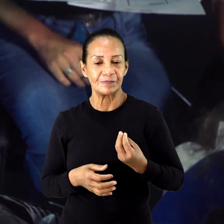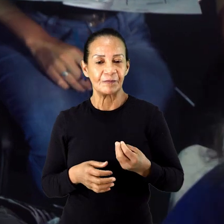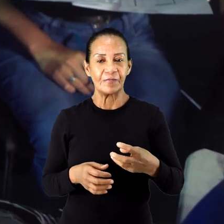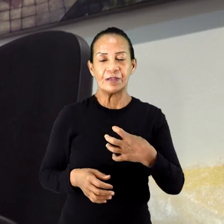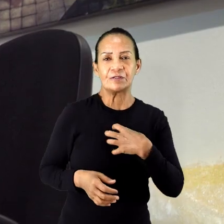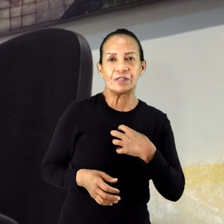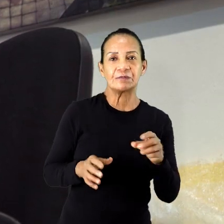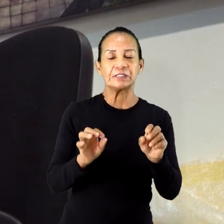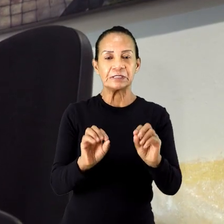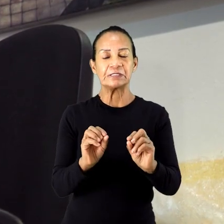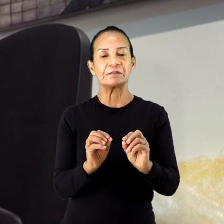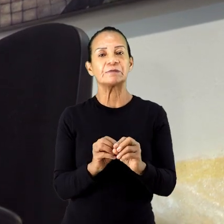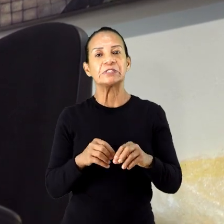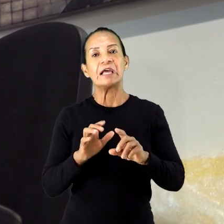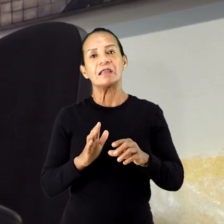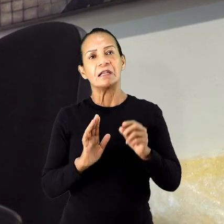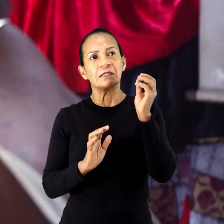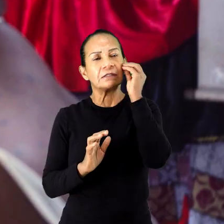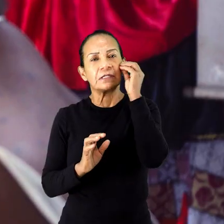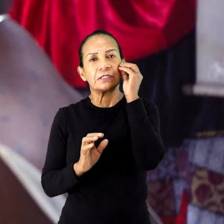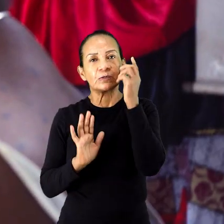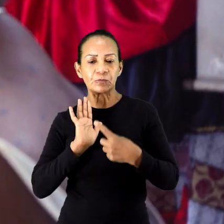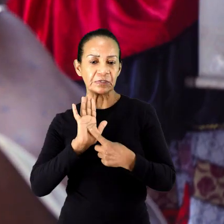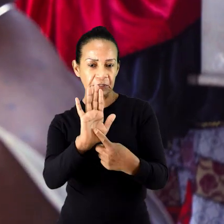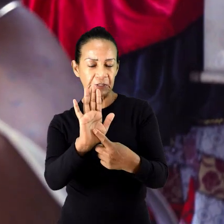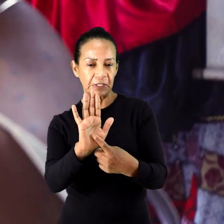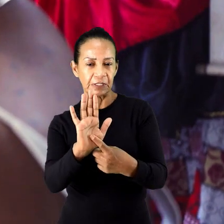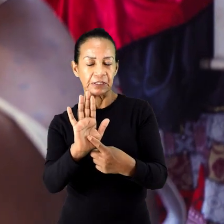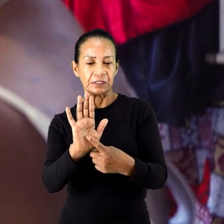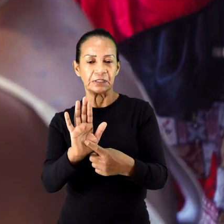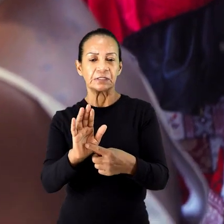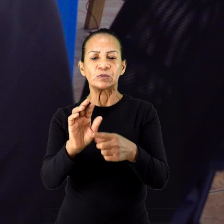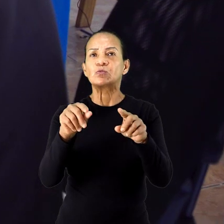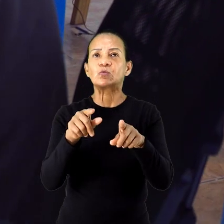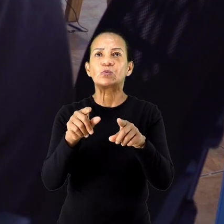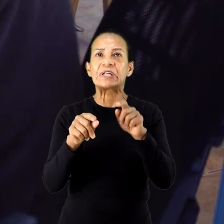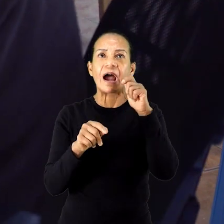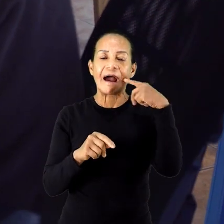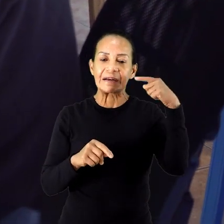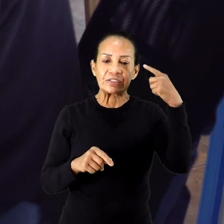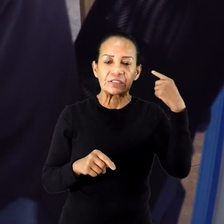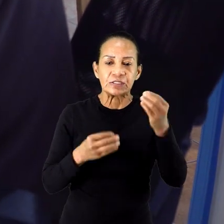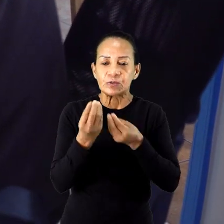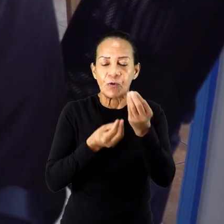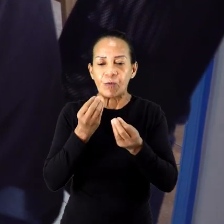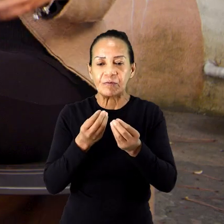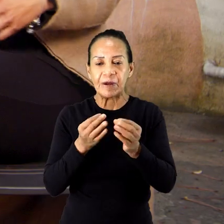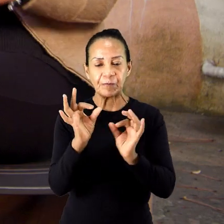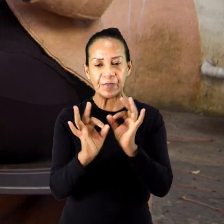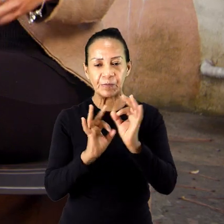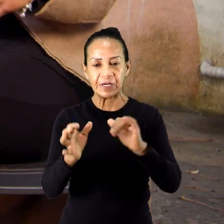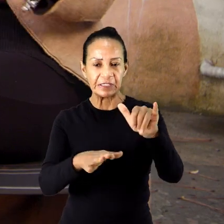modo como eles tentam se projetar nesse mercado artístico, a partir da apreensão dessas dificuldades,